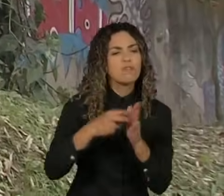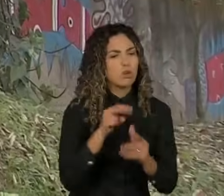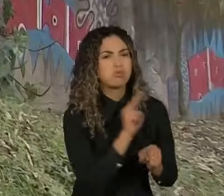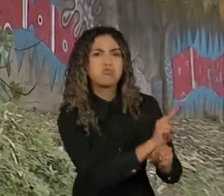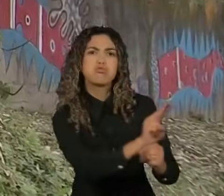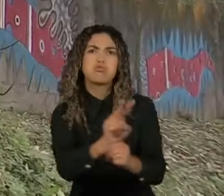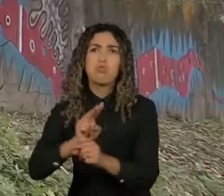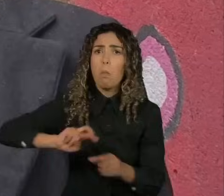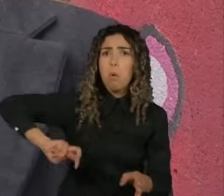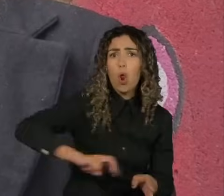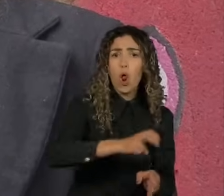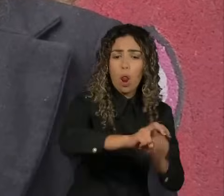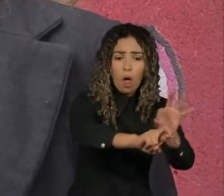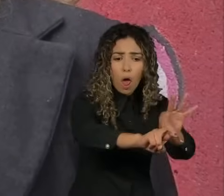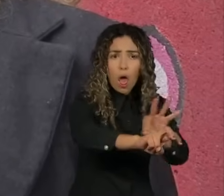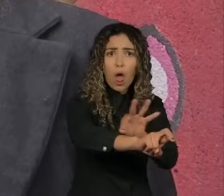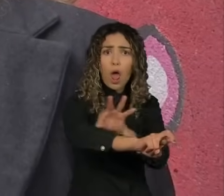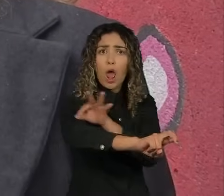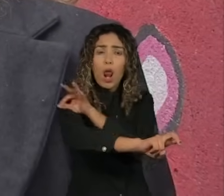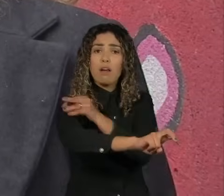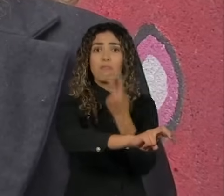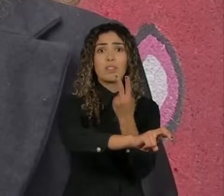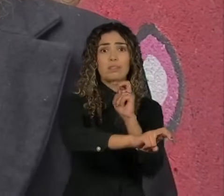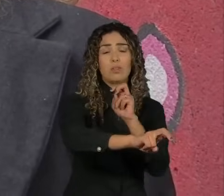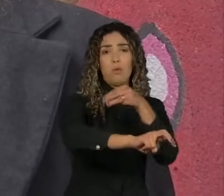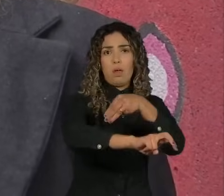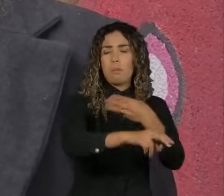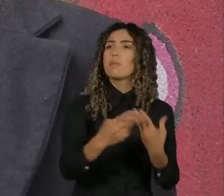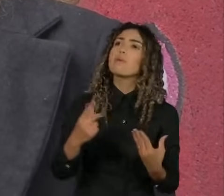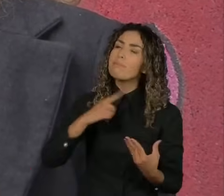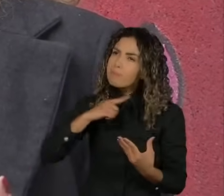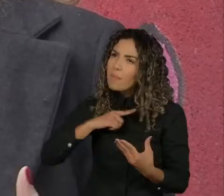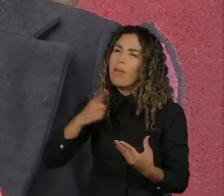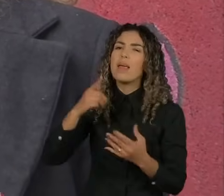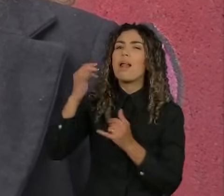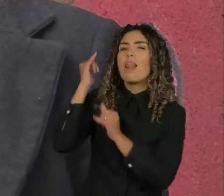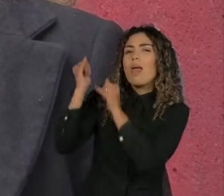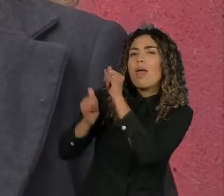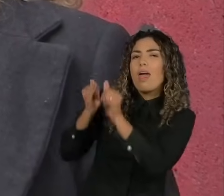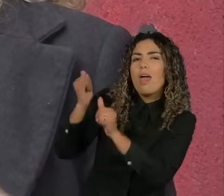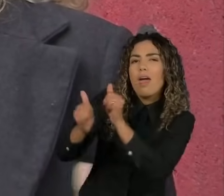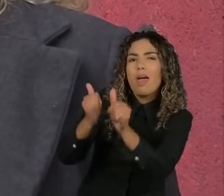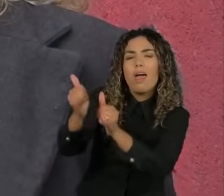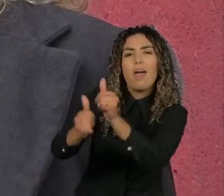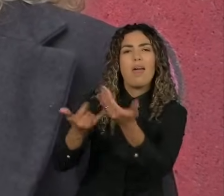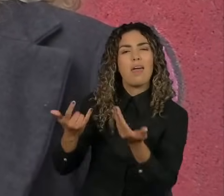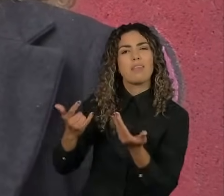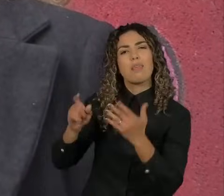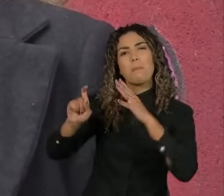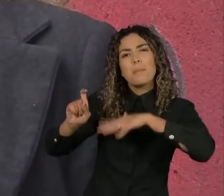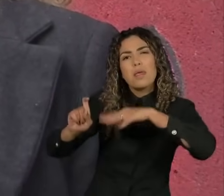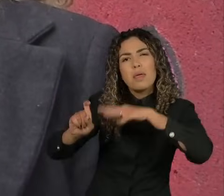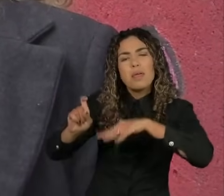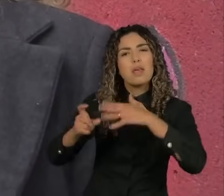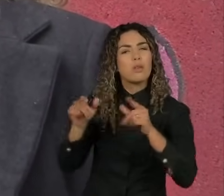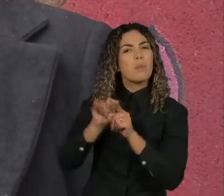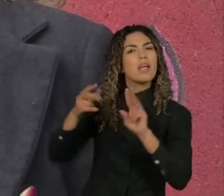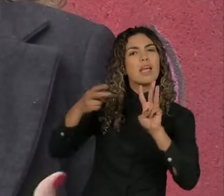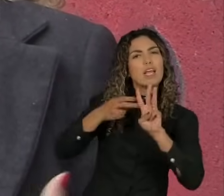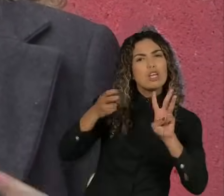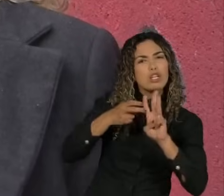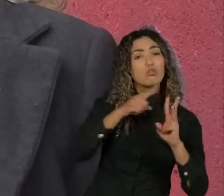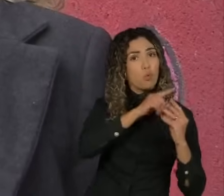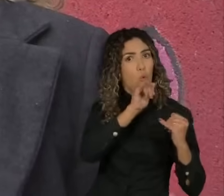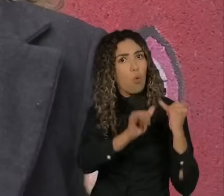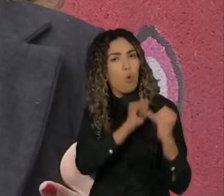metros. Tem as lendas mitológicas, as lendas ancestrais, né? Então, na cosmologia dos povos originários, a